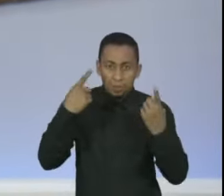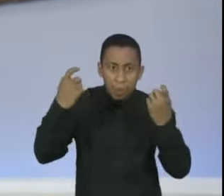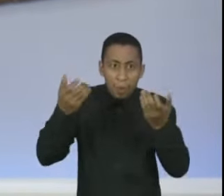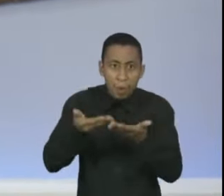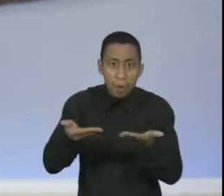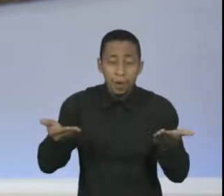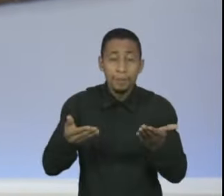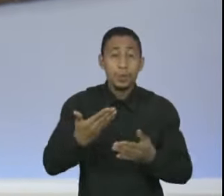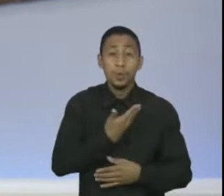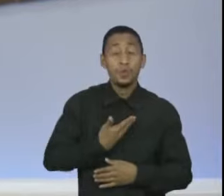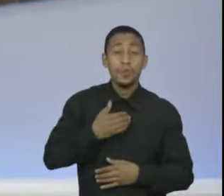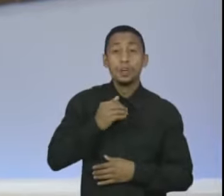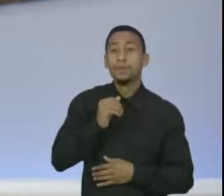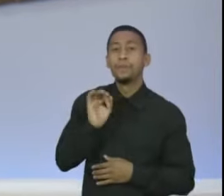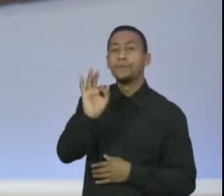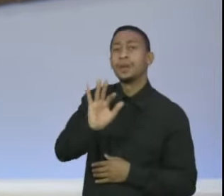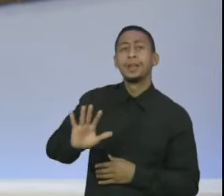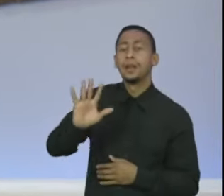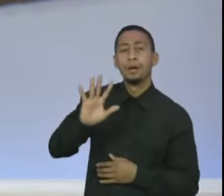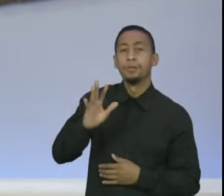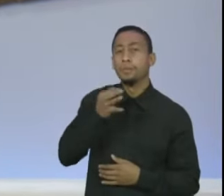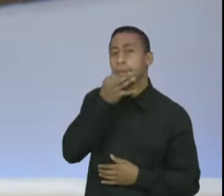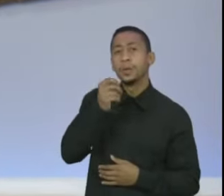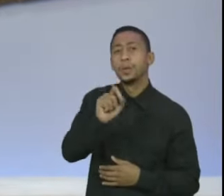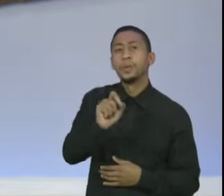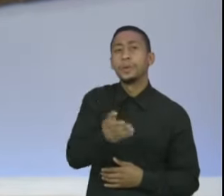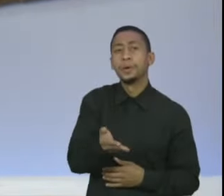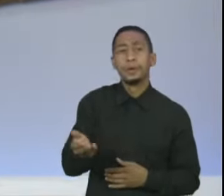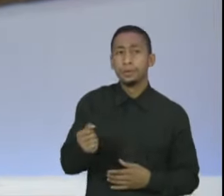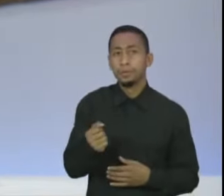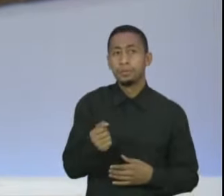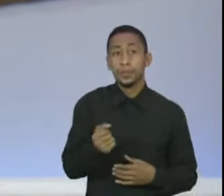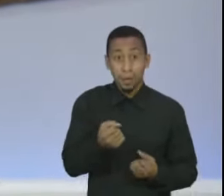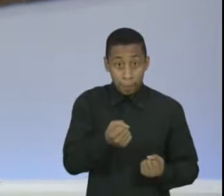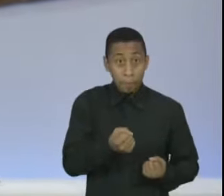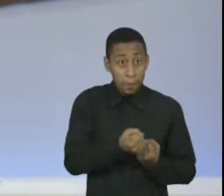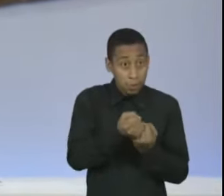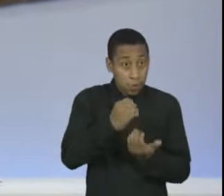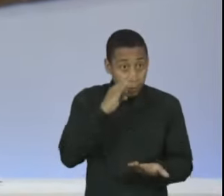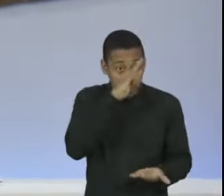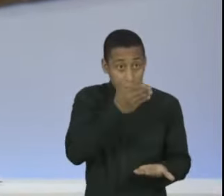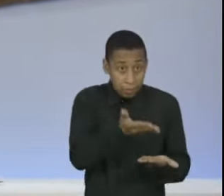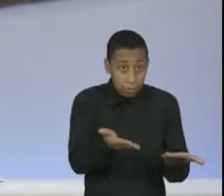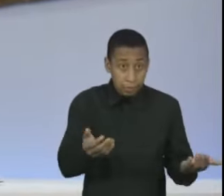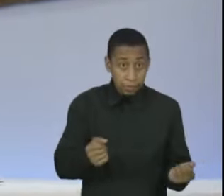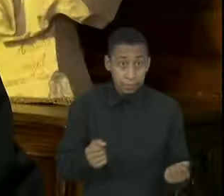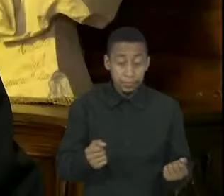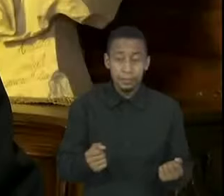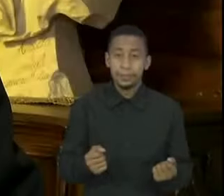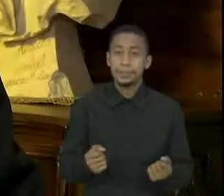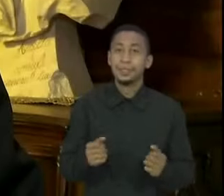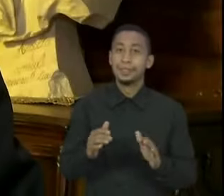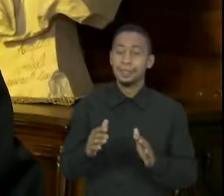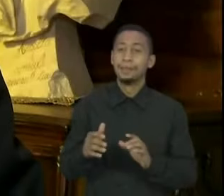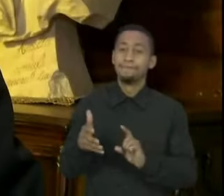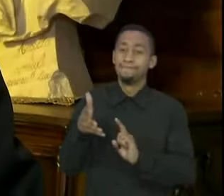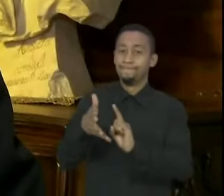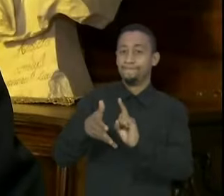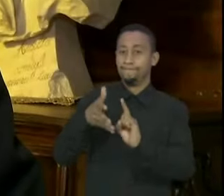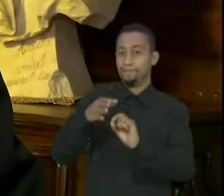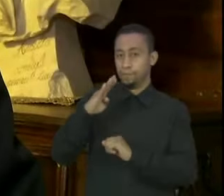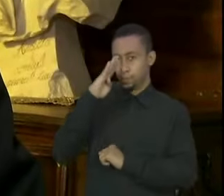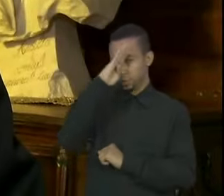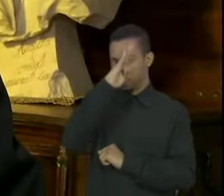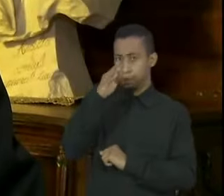governo federal nisso na opinião do senhor já que são apoiadores do presidente as declarações que são dadas constantemente